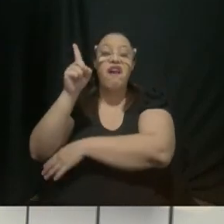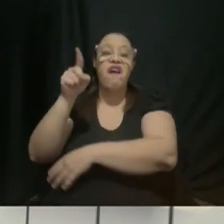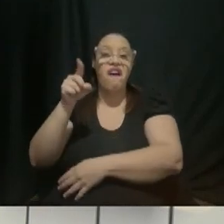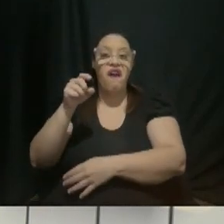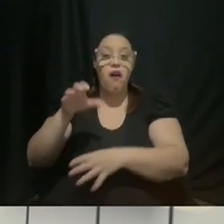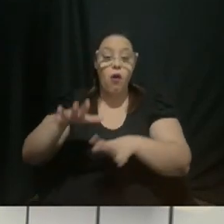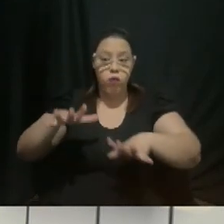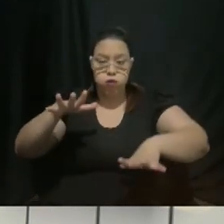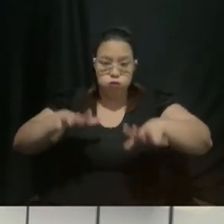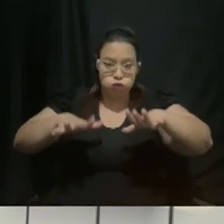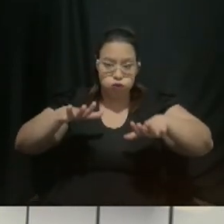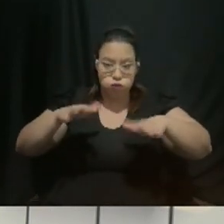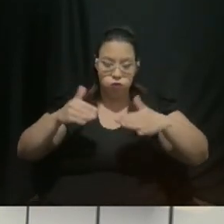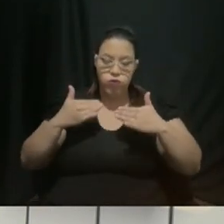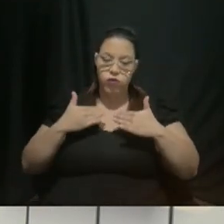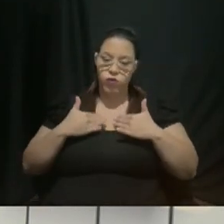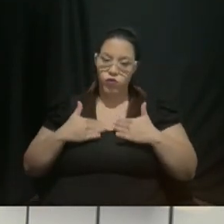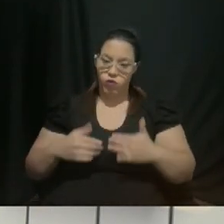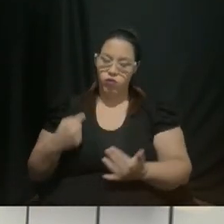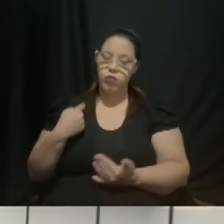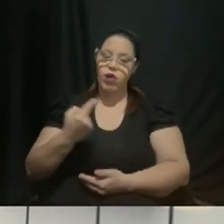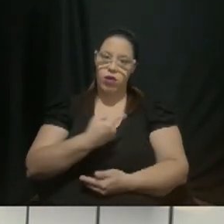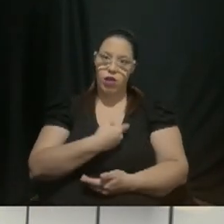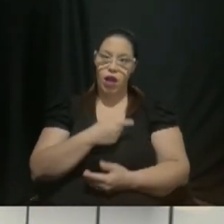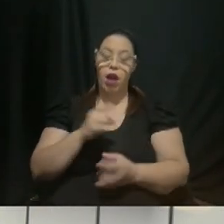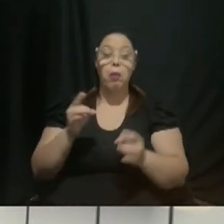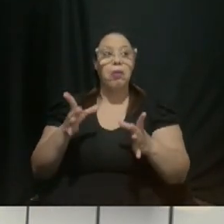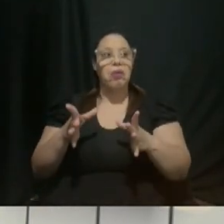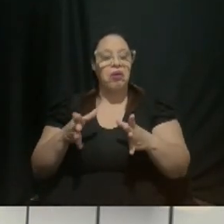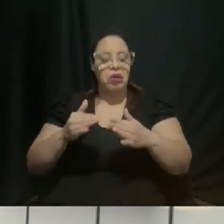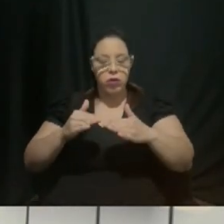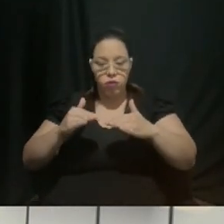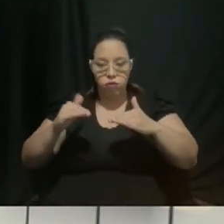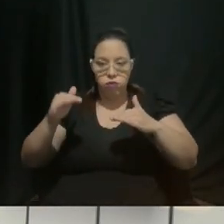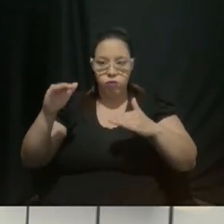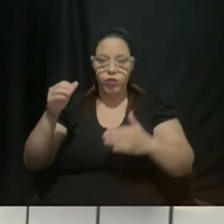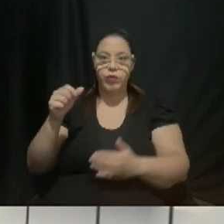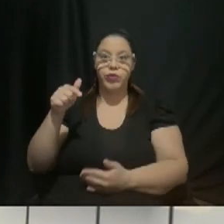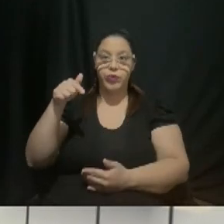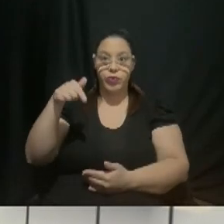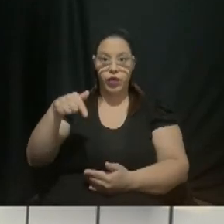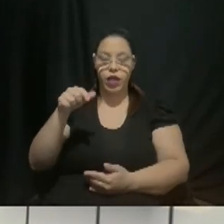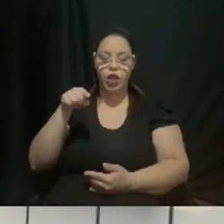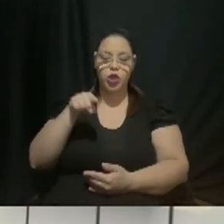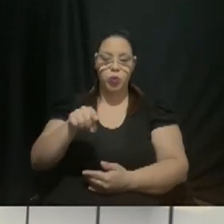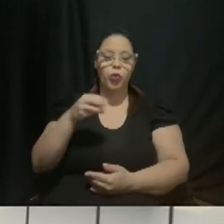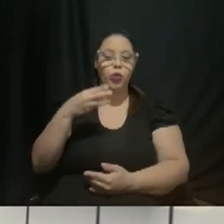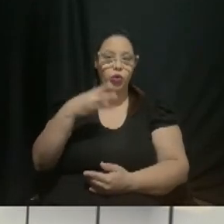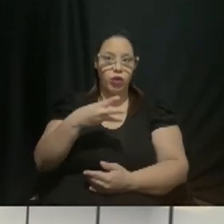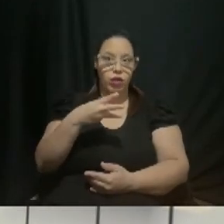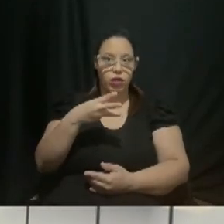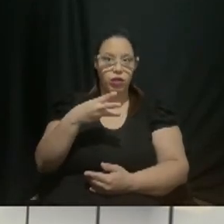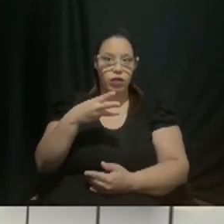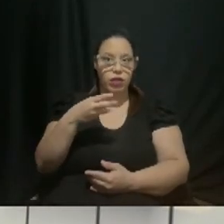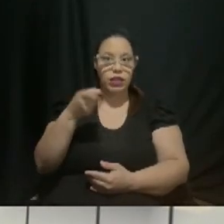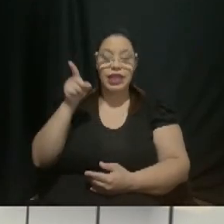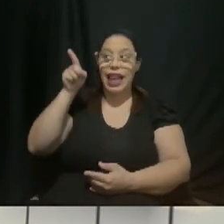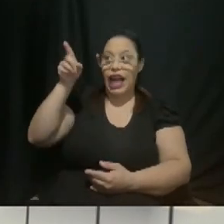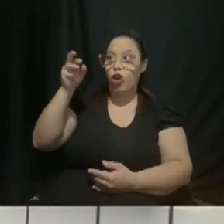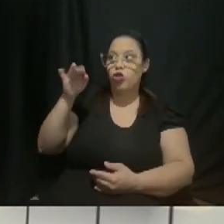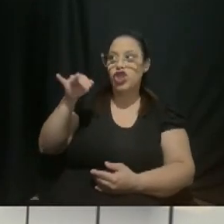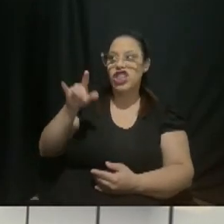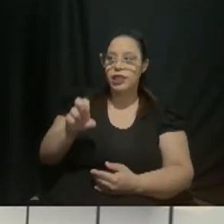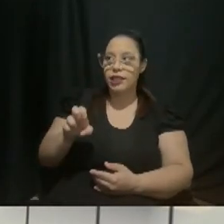suave para nós, apesar da magnitude de 7,3 no epicentro, lá no Chile. Então, sobre